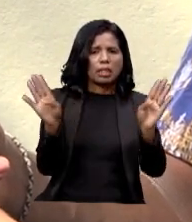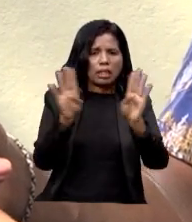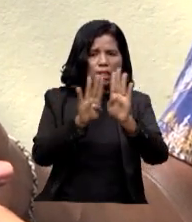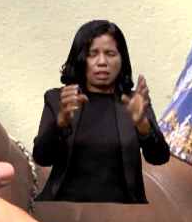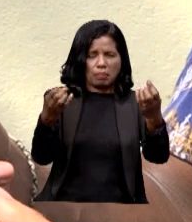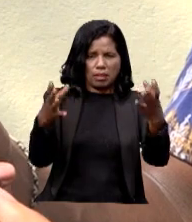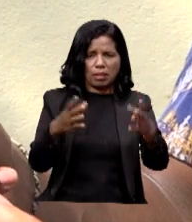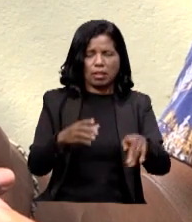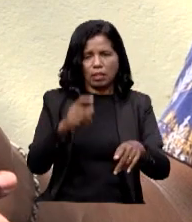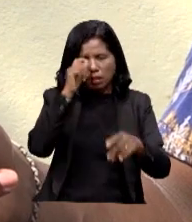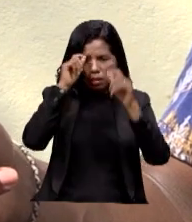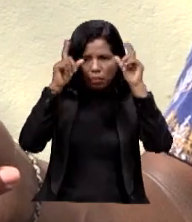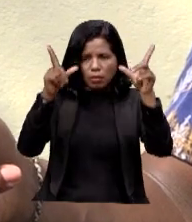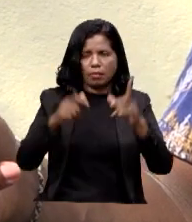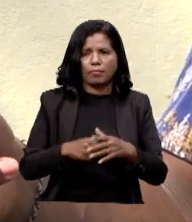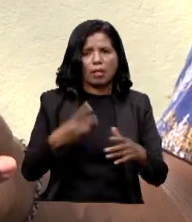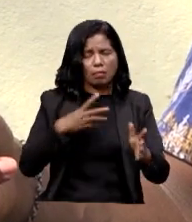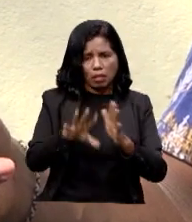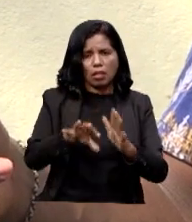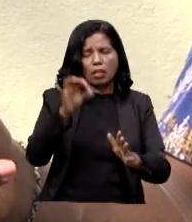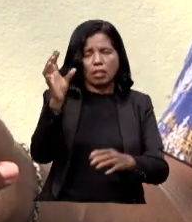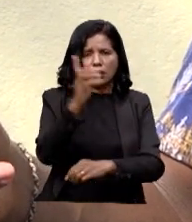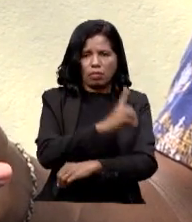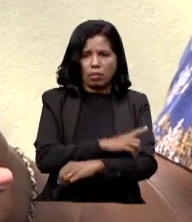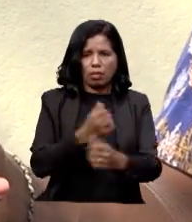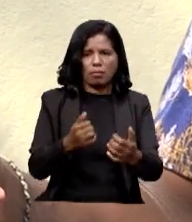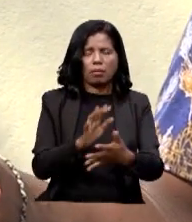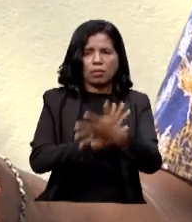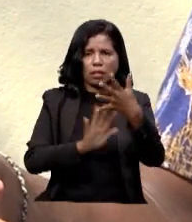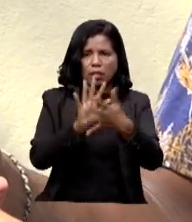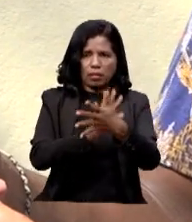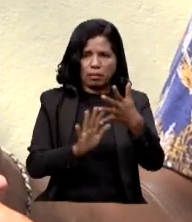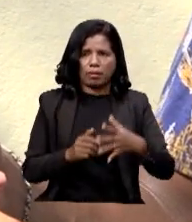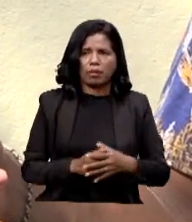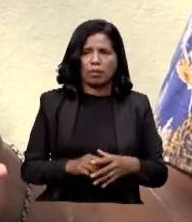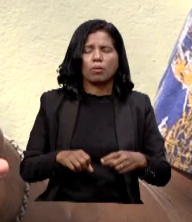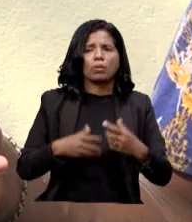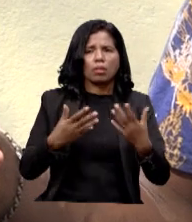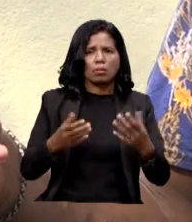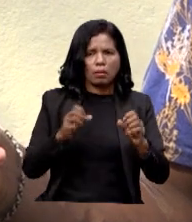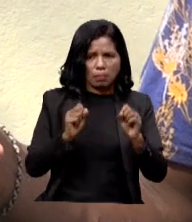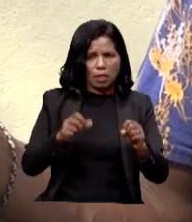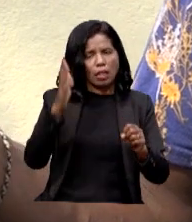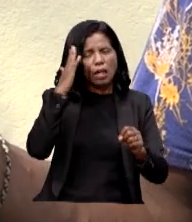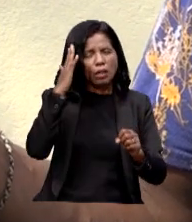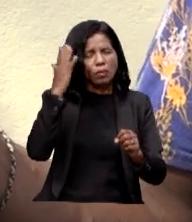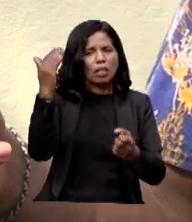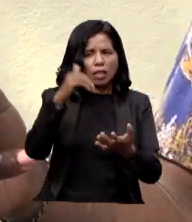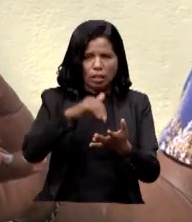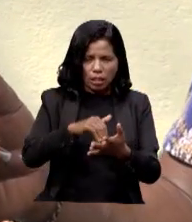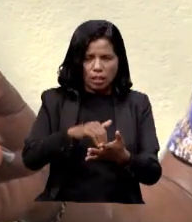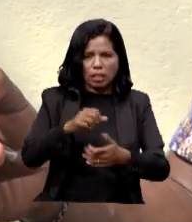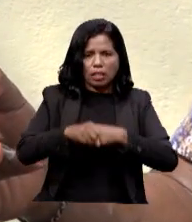sedaru né mami kahili loro né pami lansa memoria viver né onsama ka bedhanu hikas ba sacrifício tomak ne